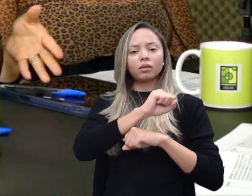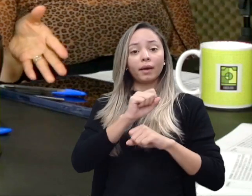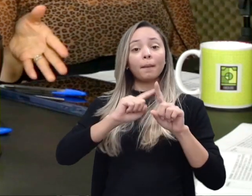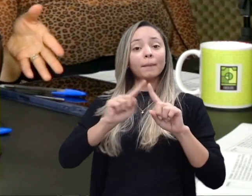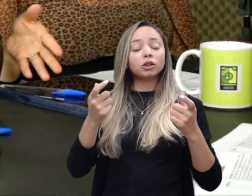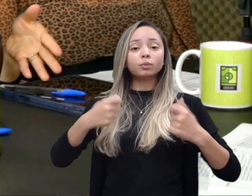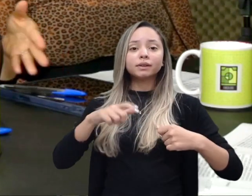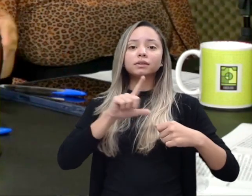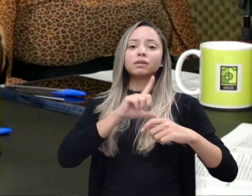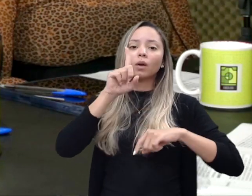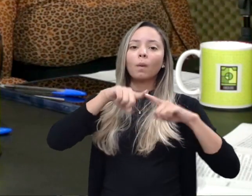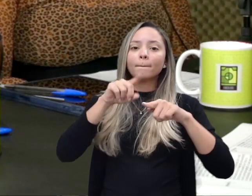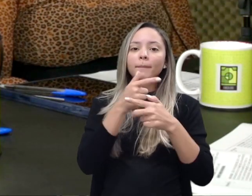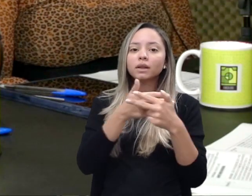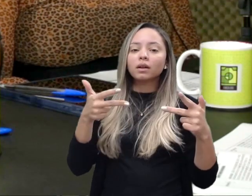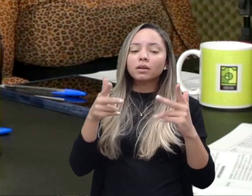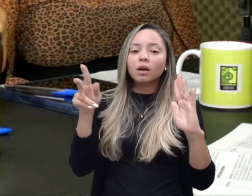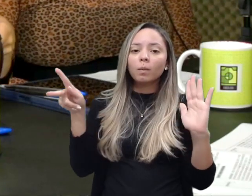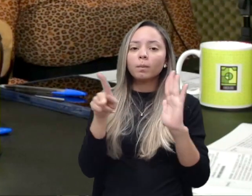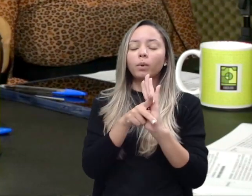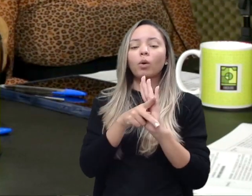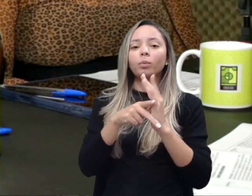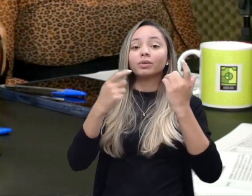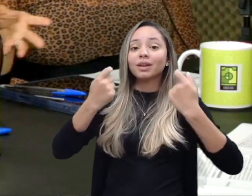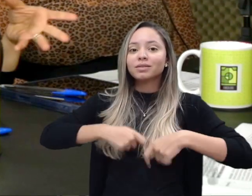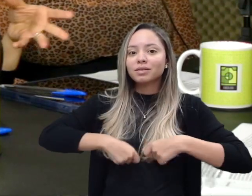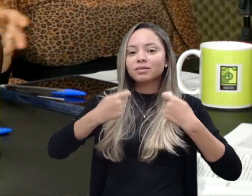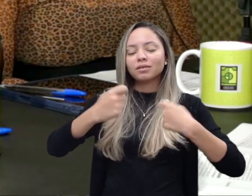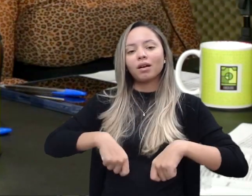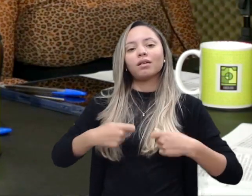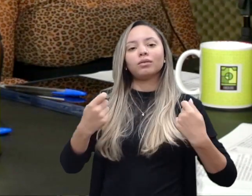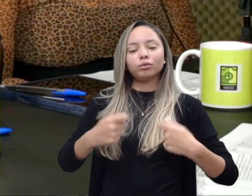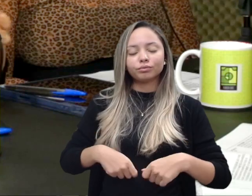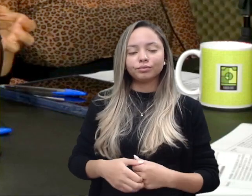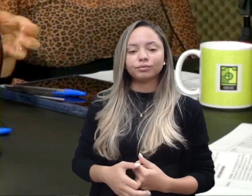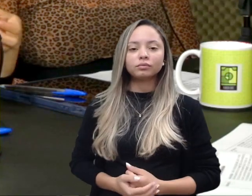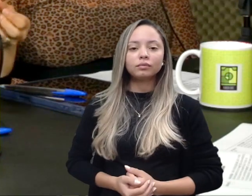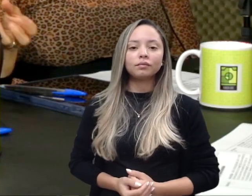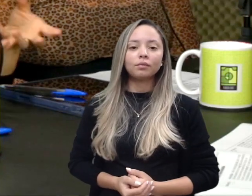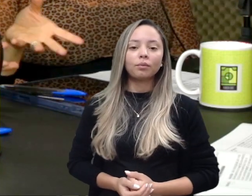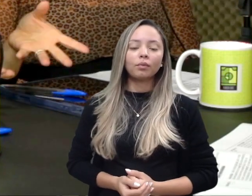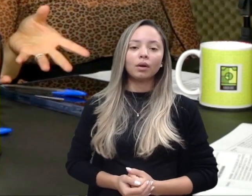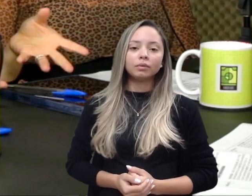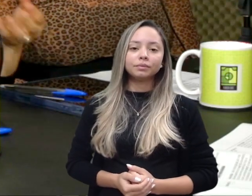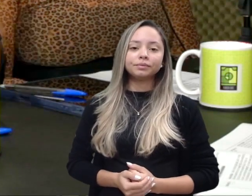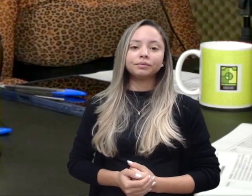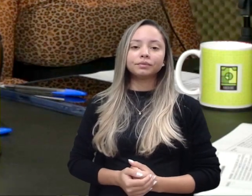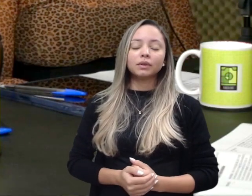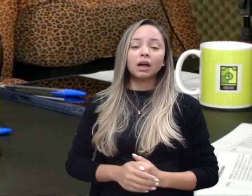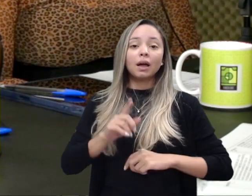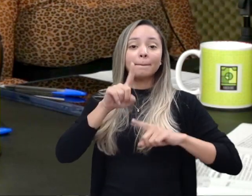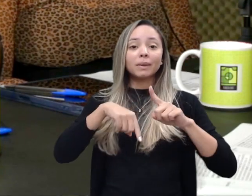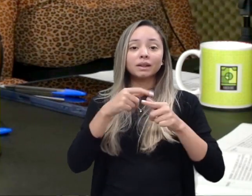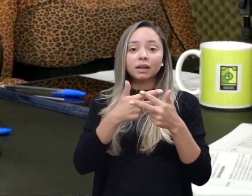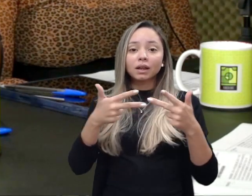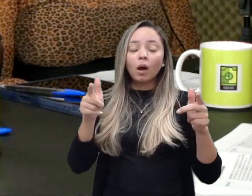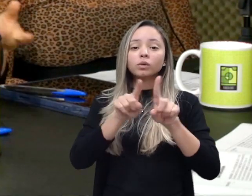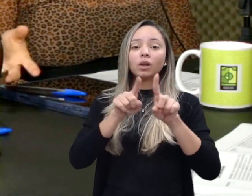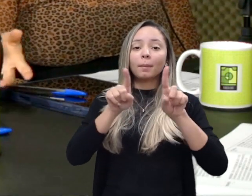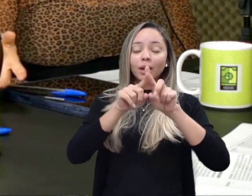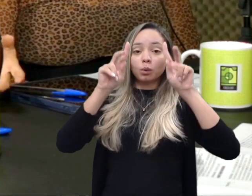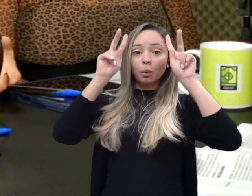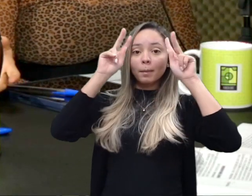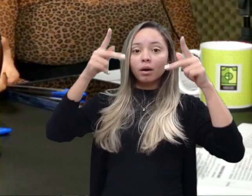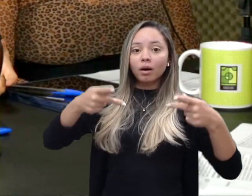instrumentos necessários para isso, os recursos necessários, recursos tanto de forma mais material como recurso humano, que